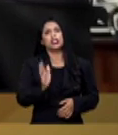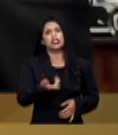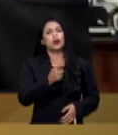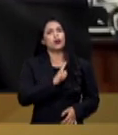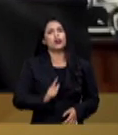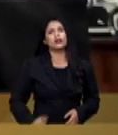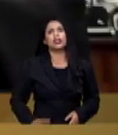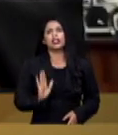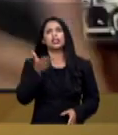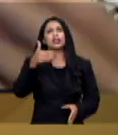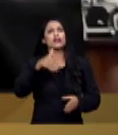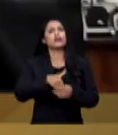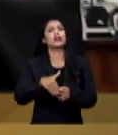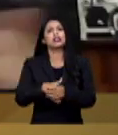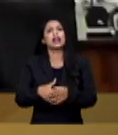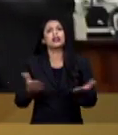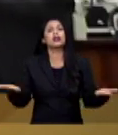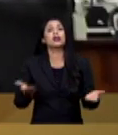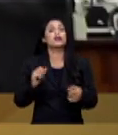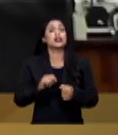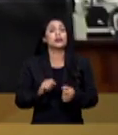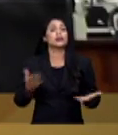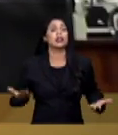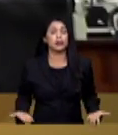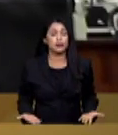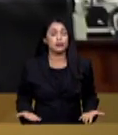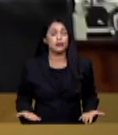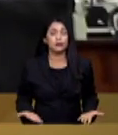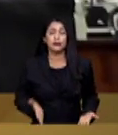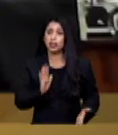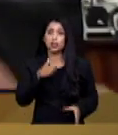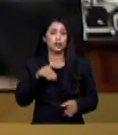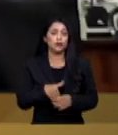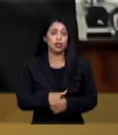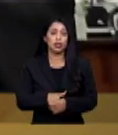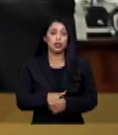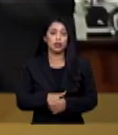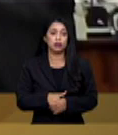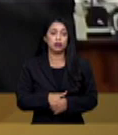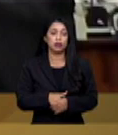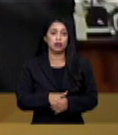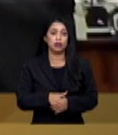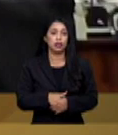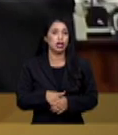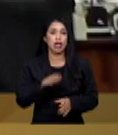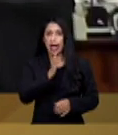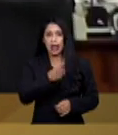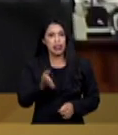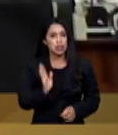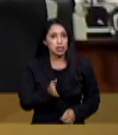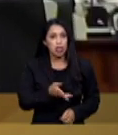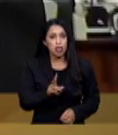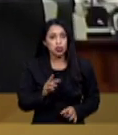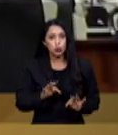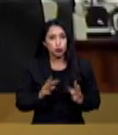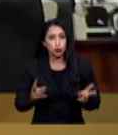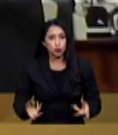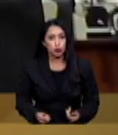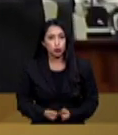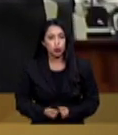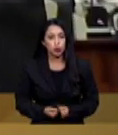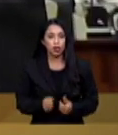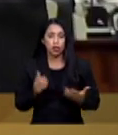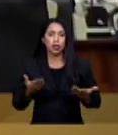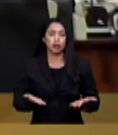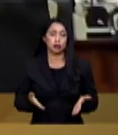eleitos e com o parlamento que foi eleito? Bom, desfaz-se tudo. E, ao fim e ao cabo, então